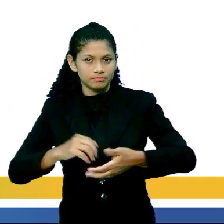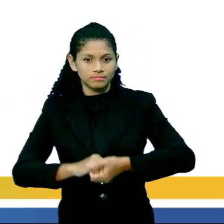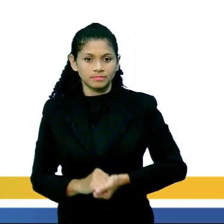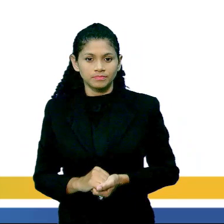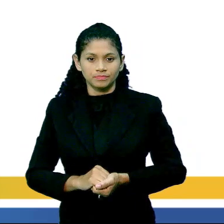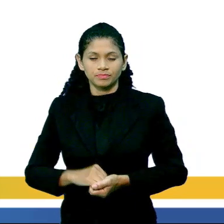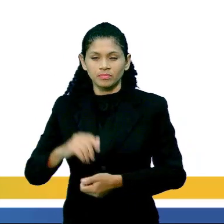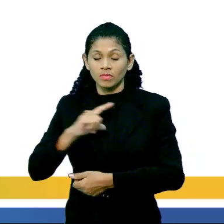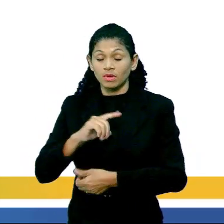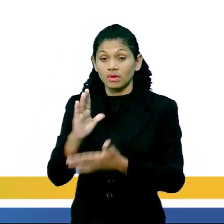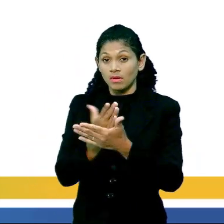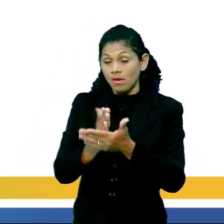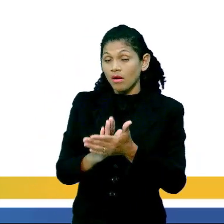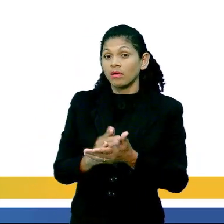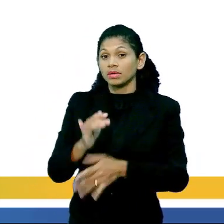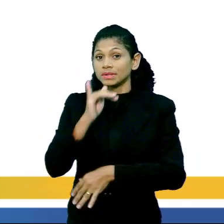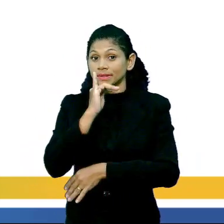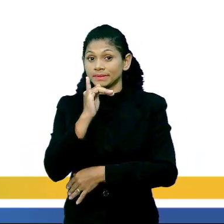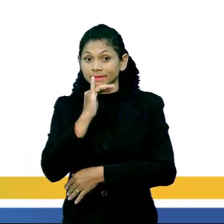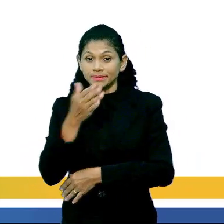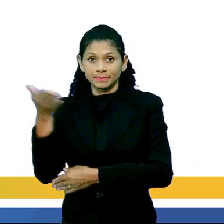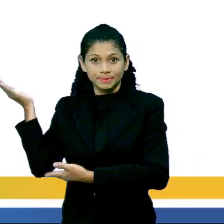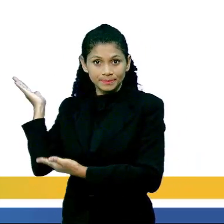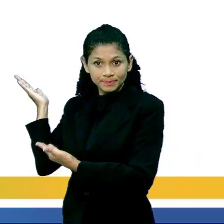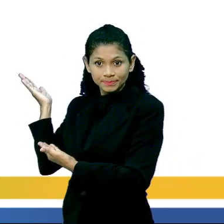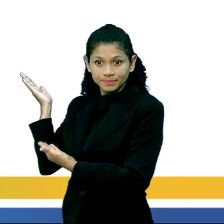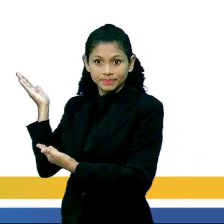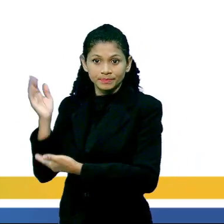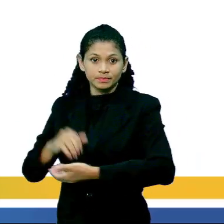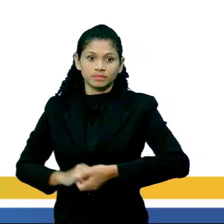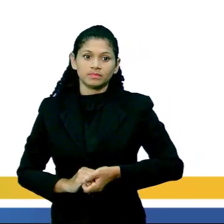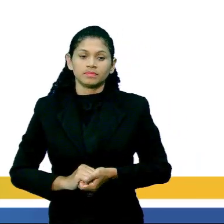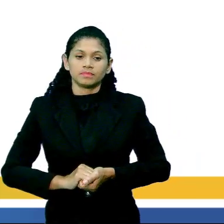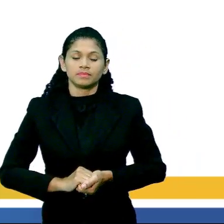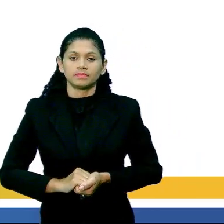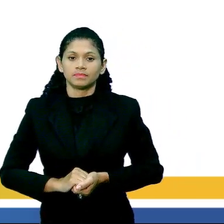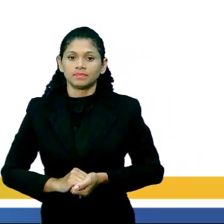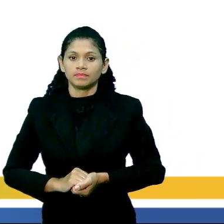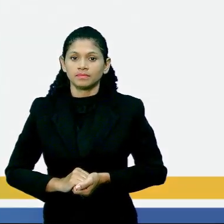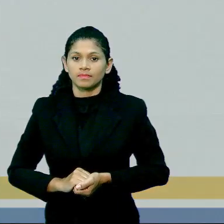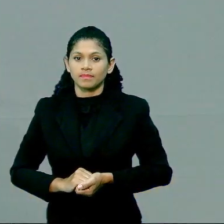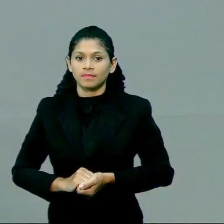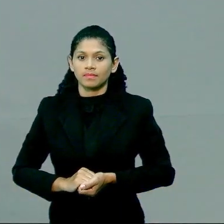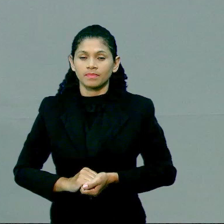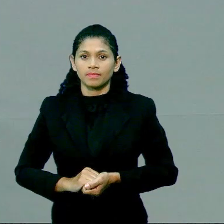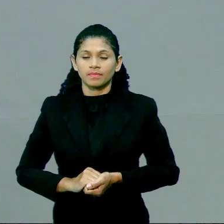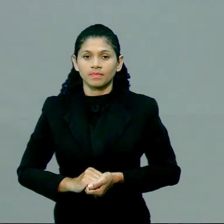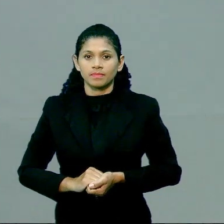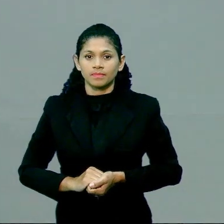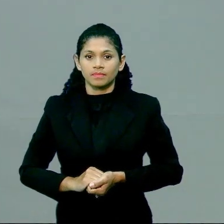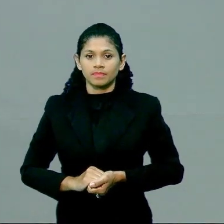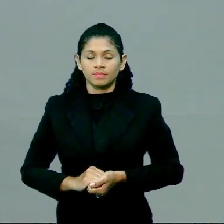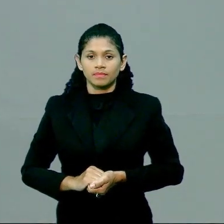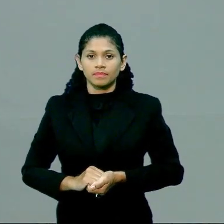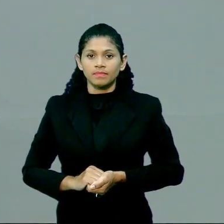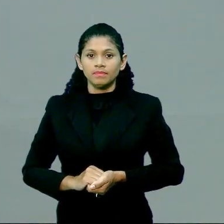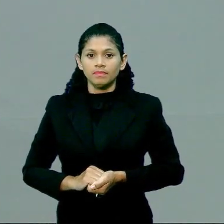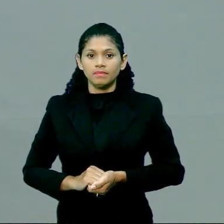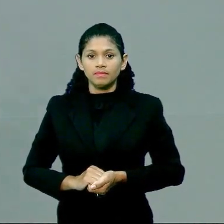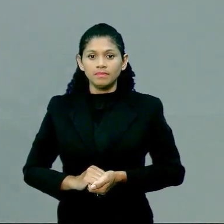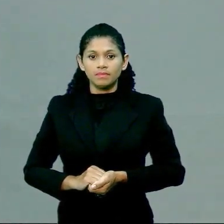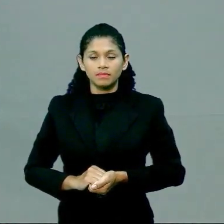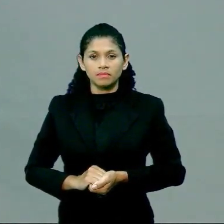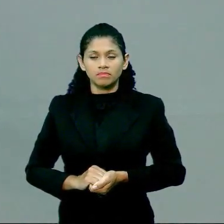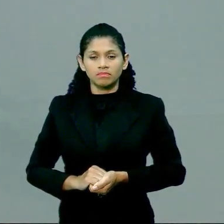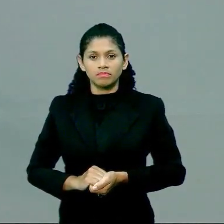Então temos alguns exemplos aí né Por exemplo temer cara de poucos amigos a gente também utiliza essas pessoas assim